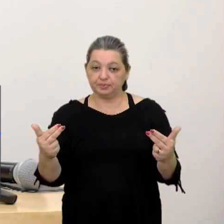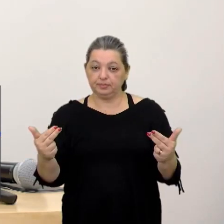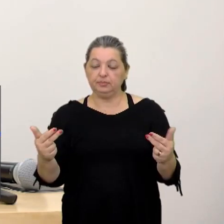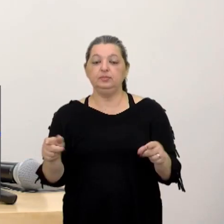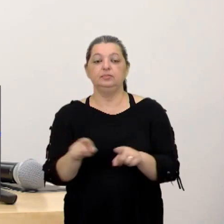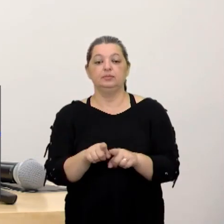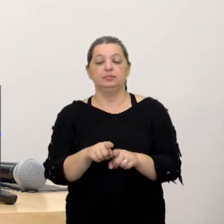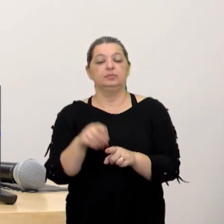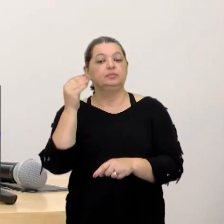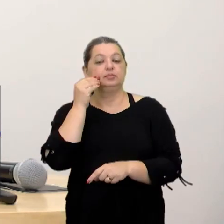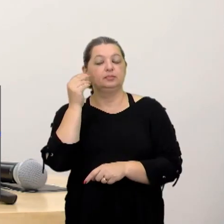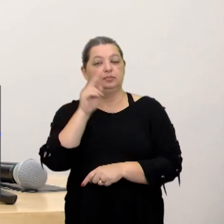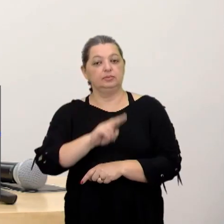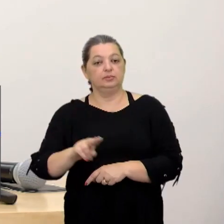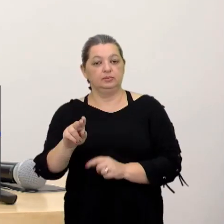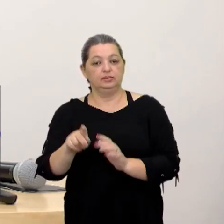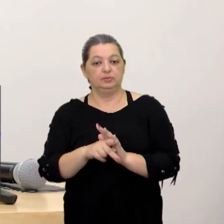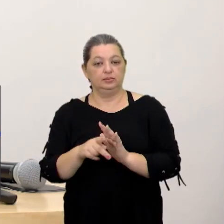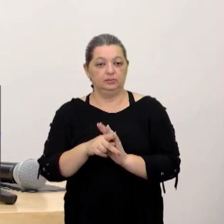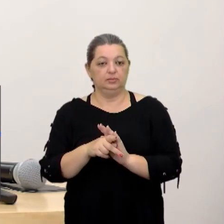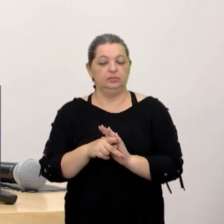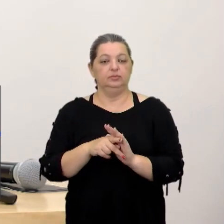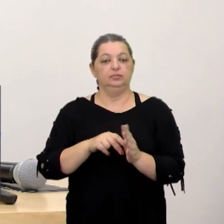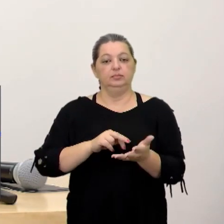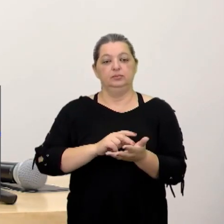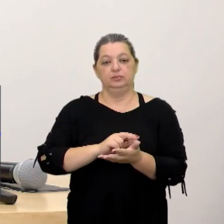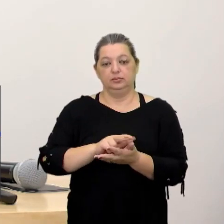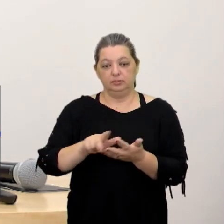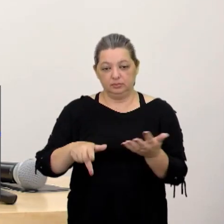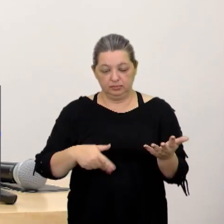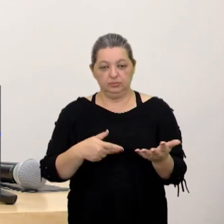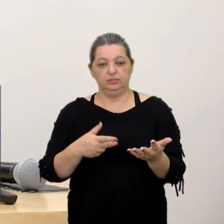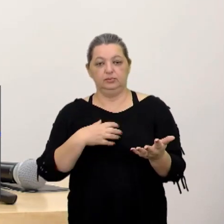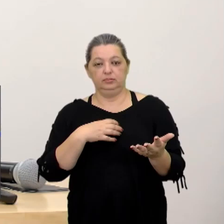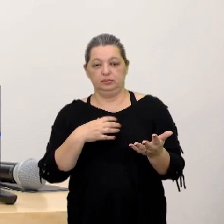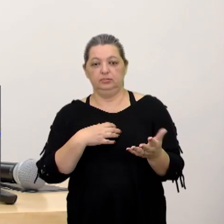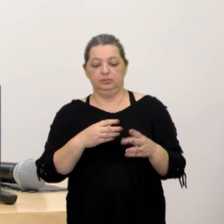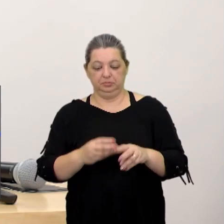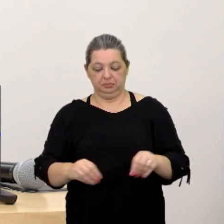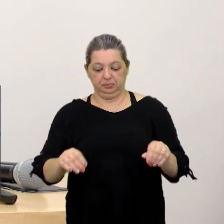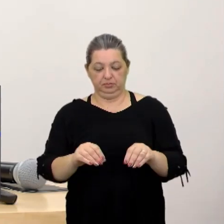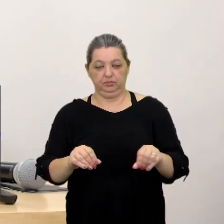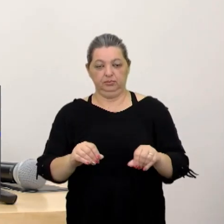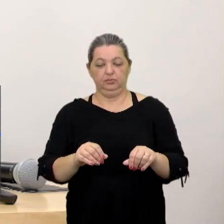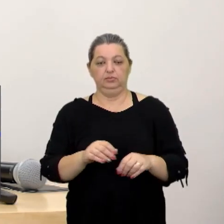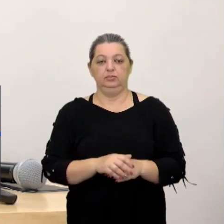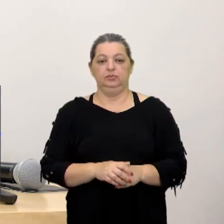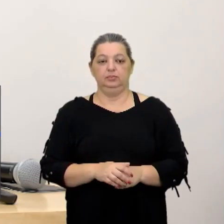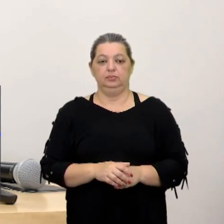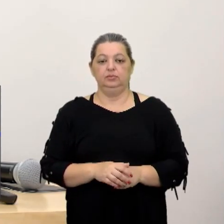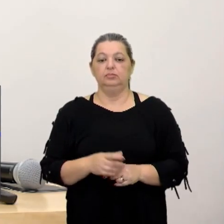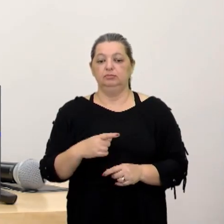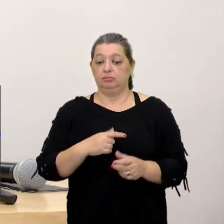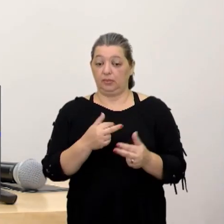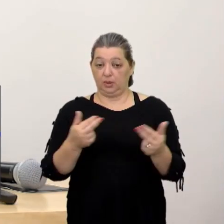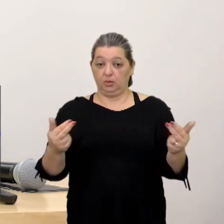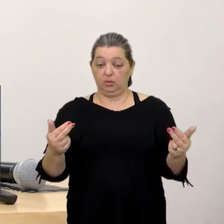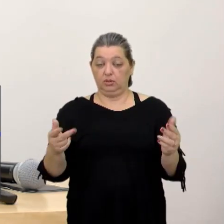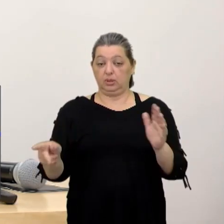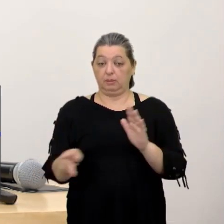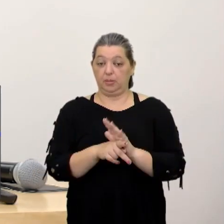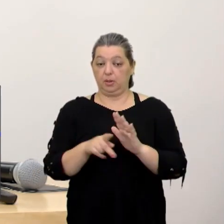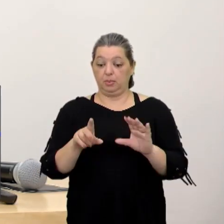Tem que usar, né, através de rotação de culturas e de outros manejos aí do solo, né? Que são coisas que, né, as